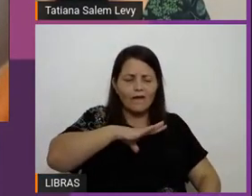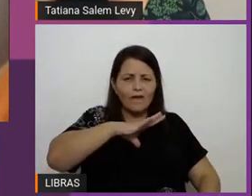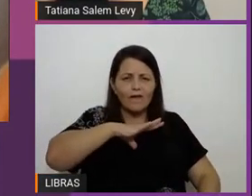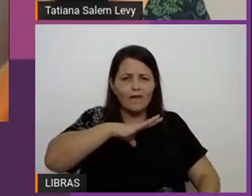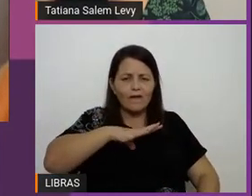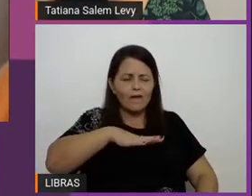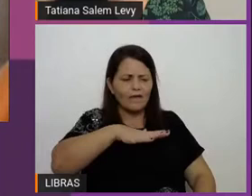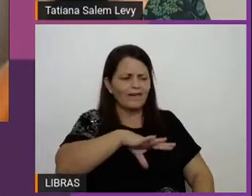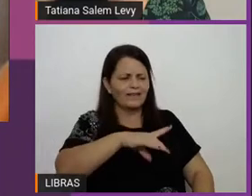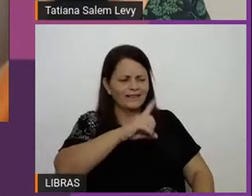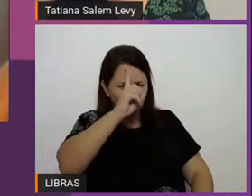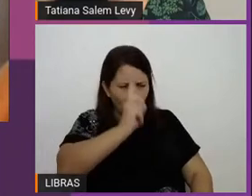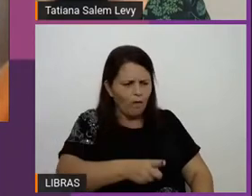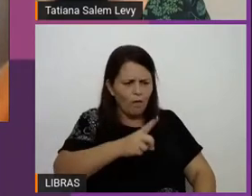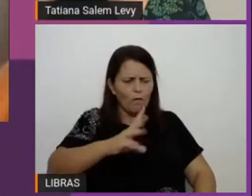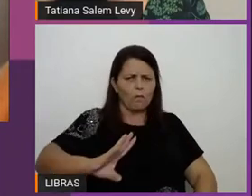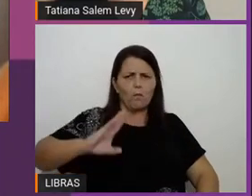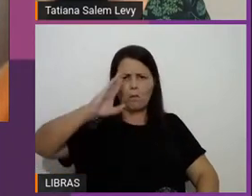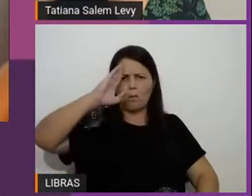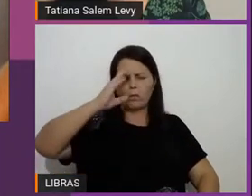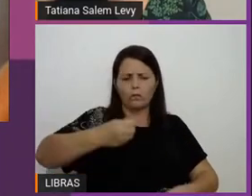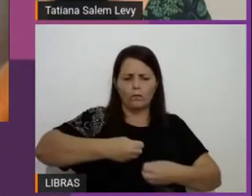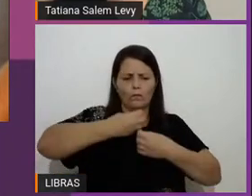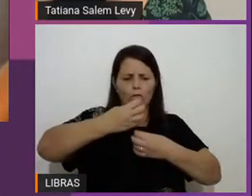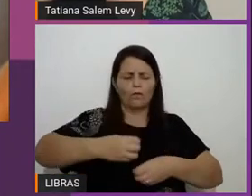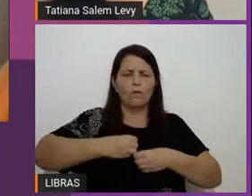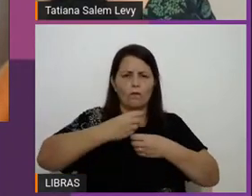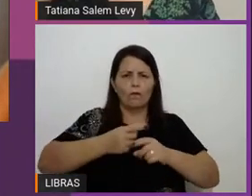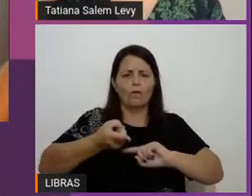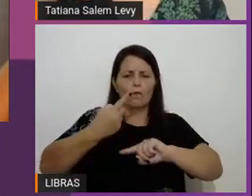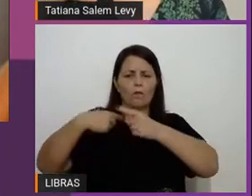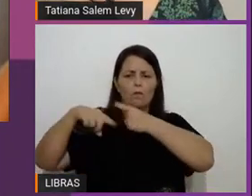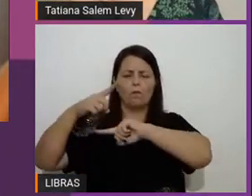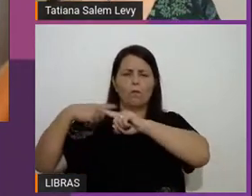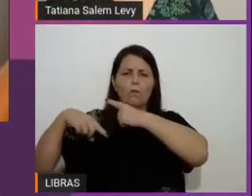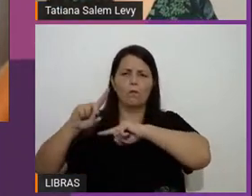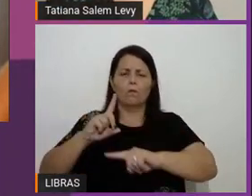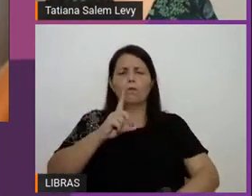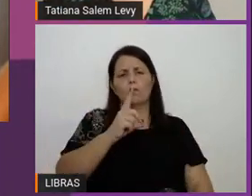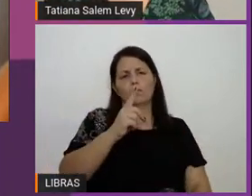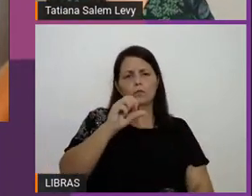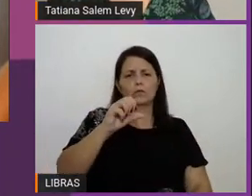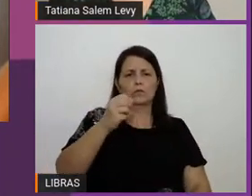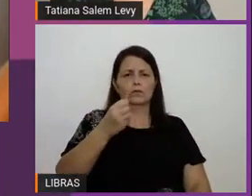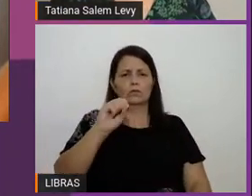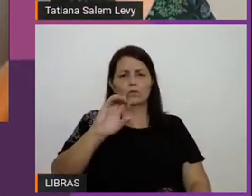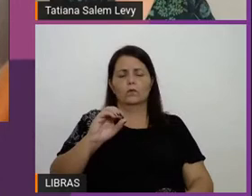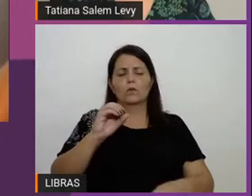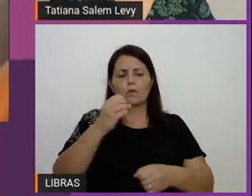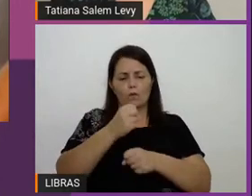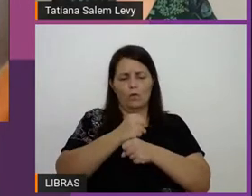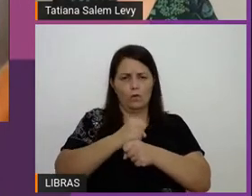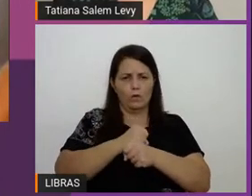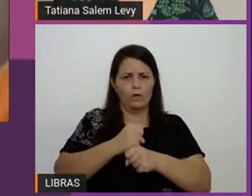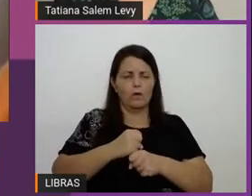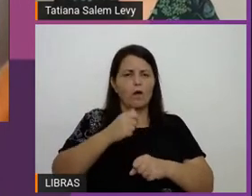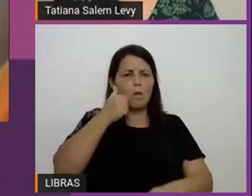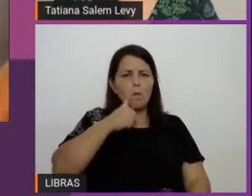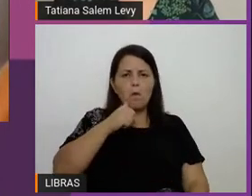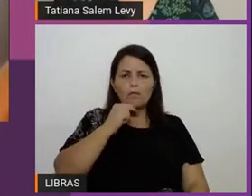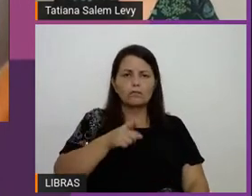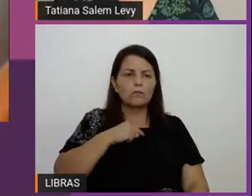desova da ditadura militar inspirada na Diadema dos anos 80 mulher nenhuma tem o próprio corpo